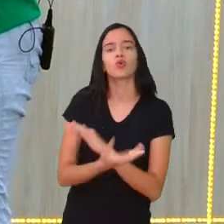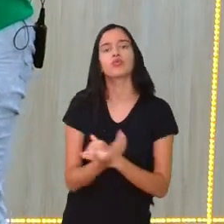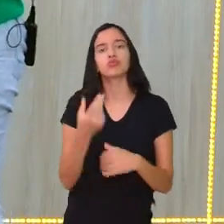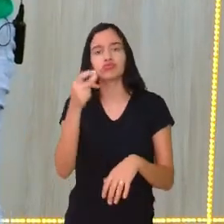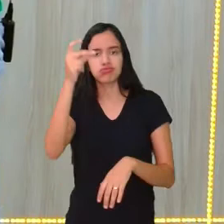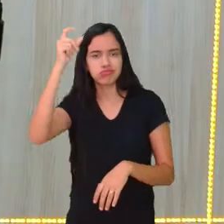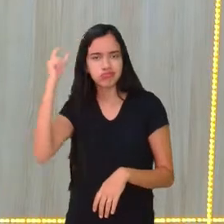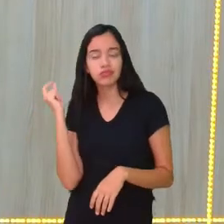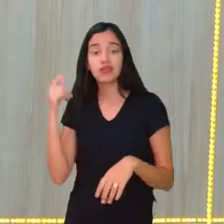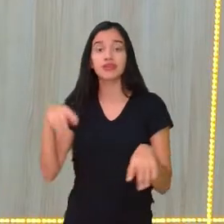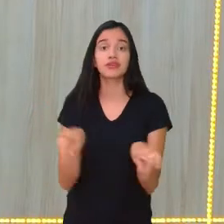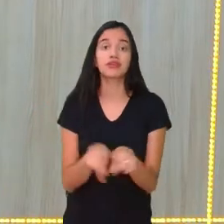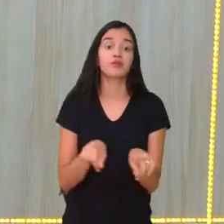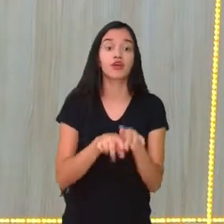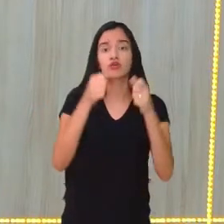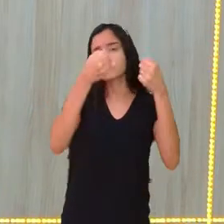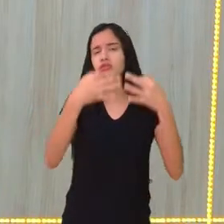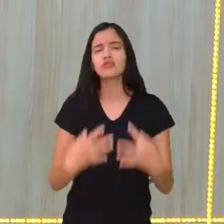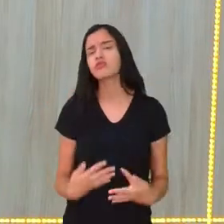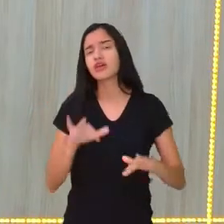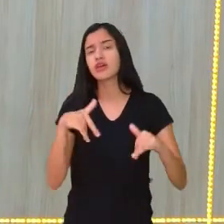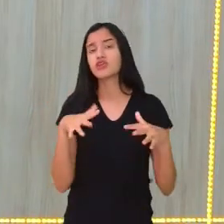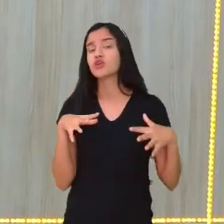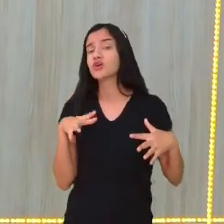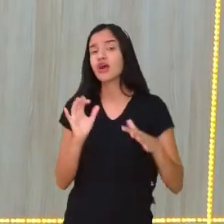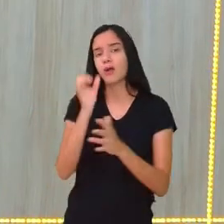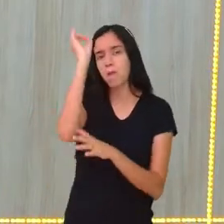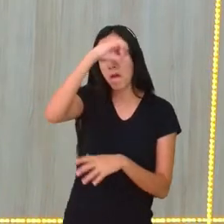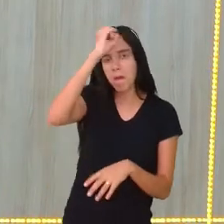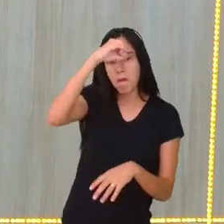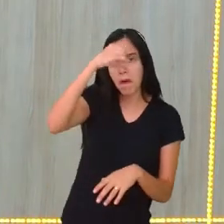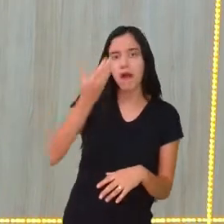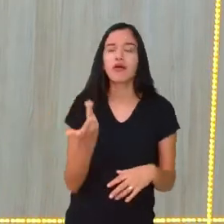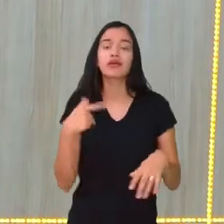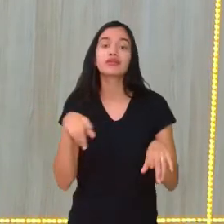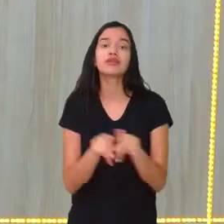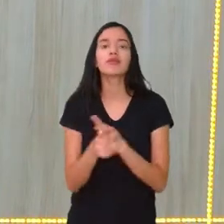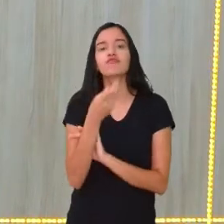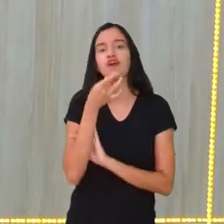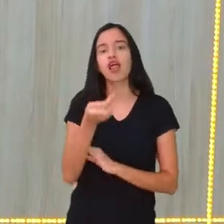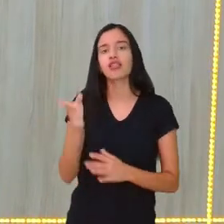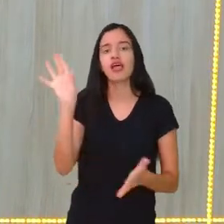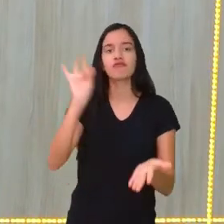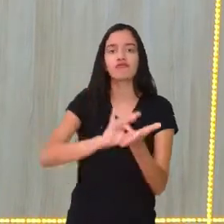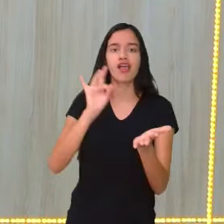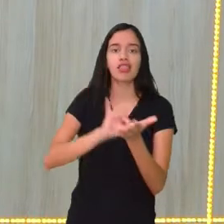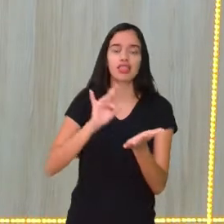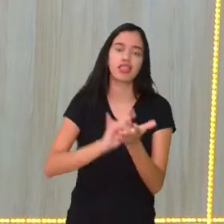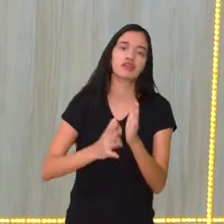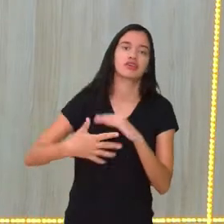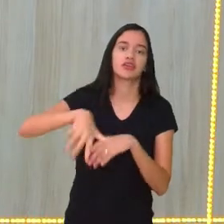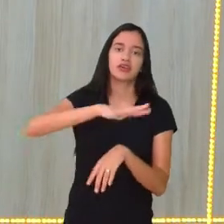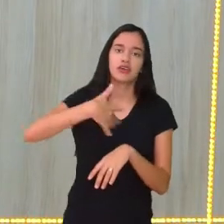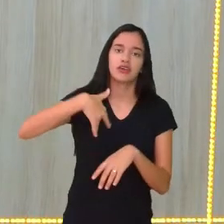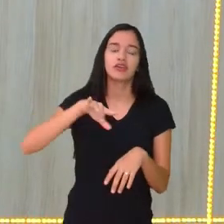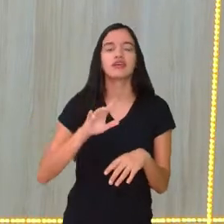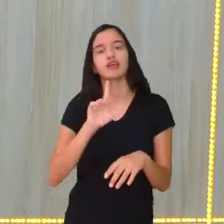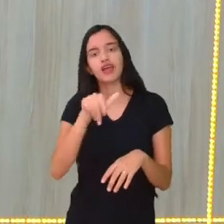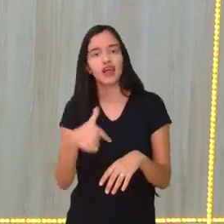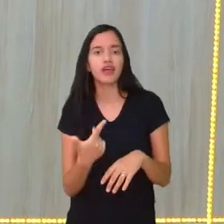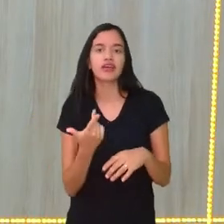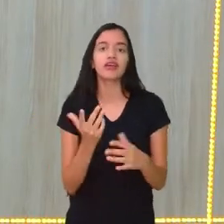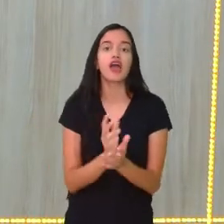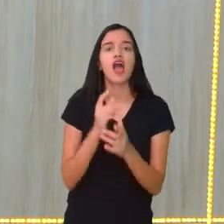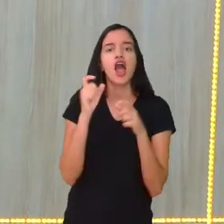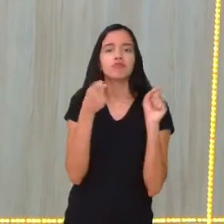época, com a justificativa de serem tolos, dizendo todas as verdades que geralmente